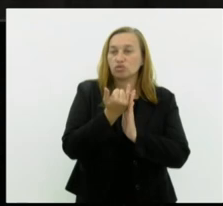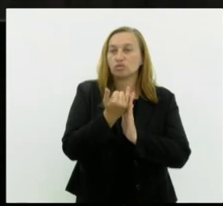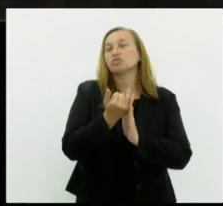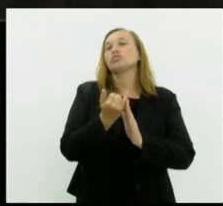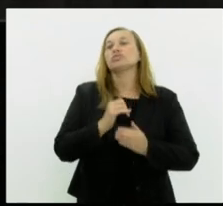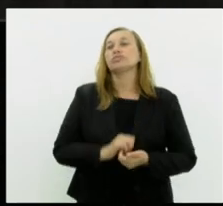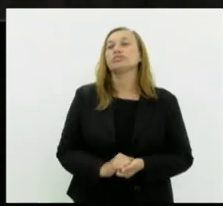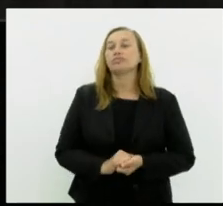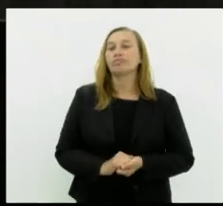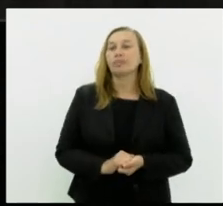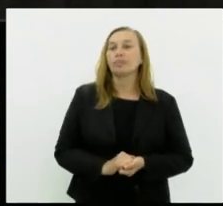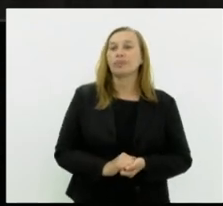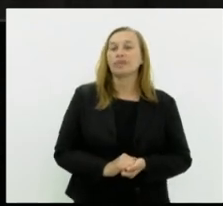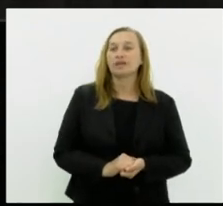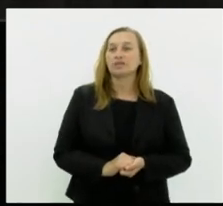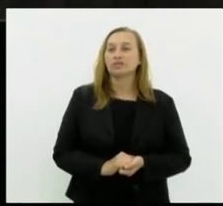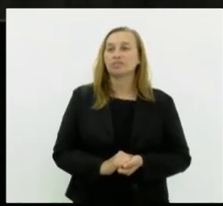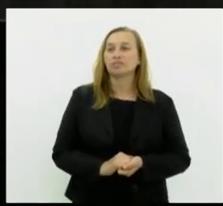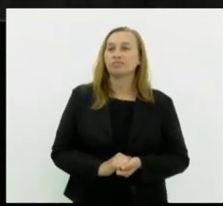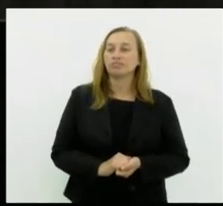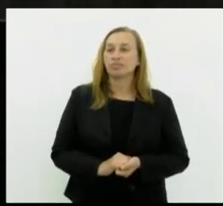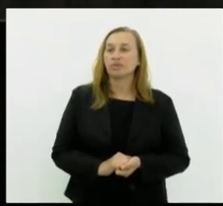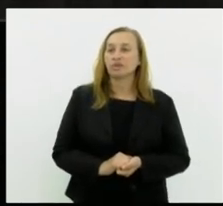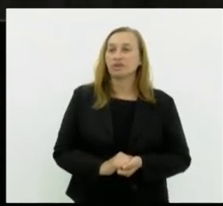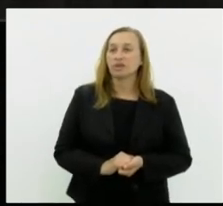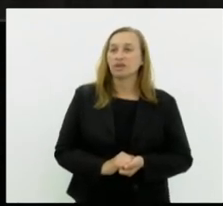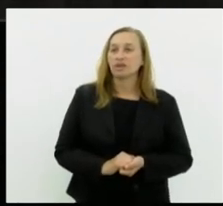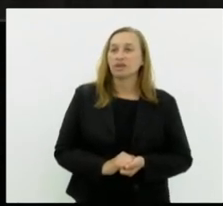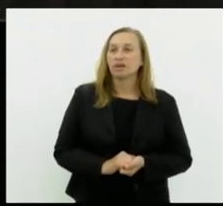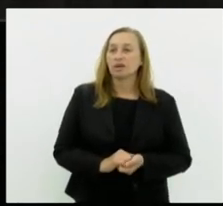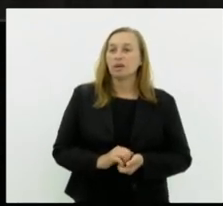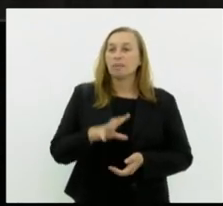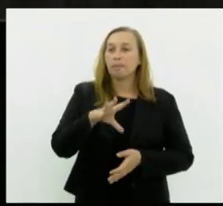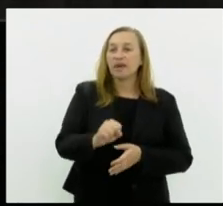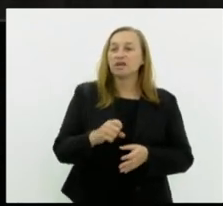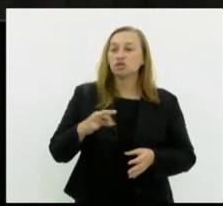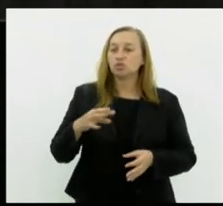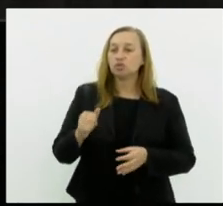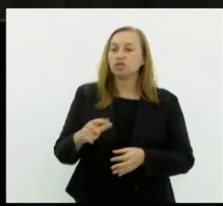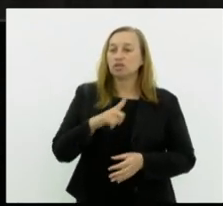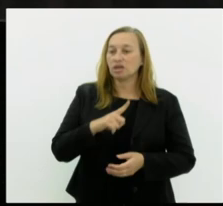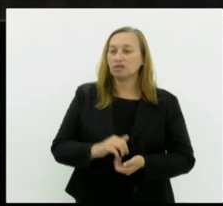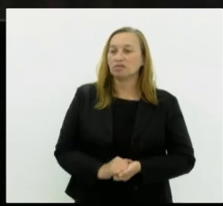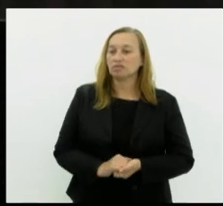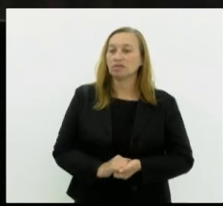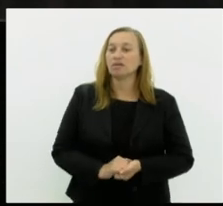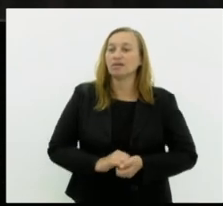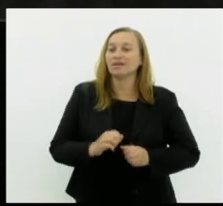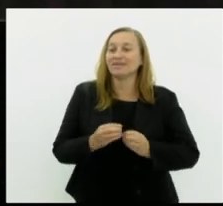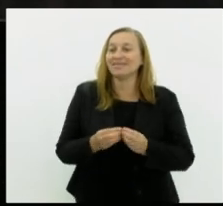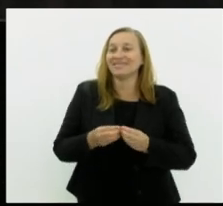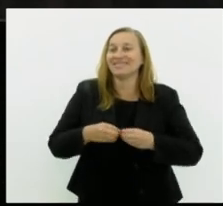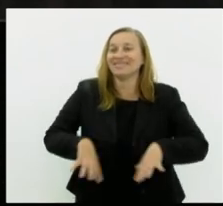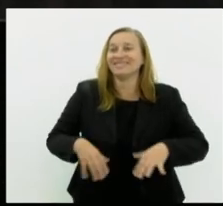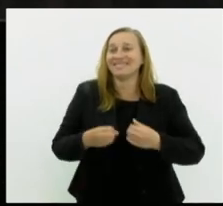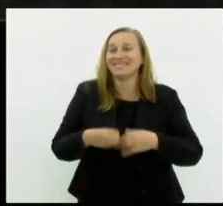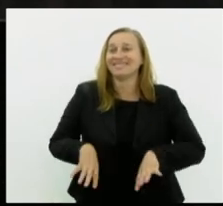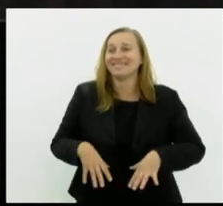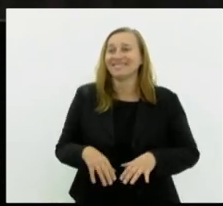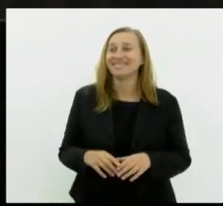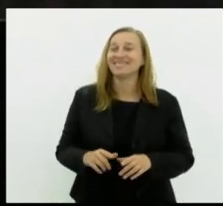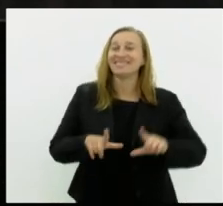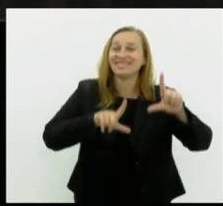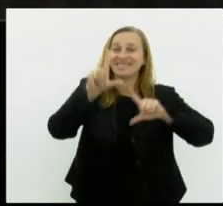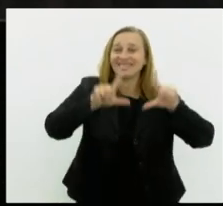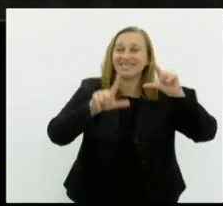Evidentemente, suga a carótida do devedor. Bom, já na matéria